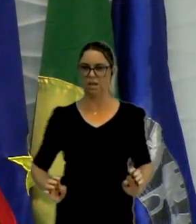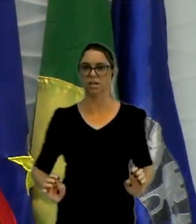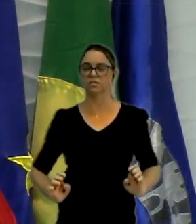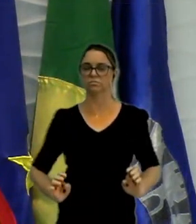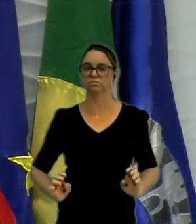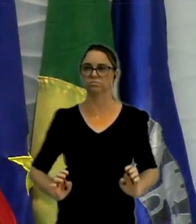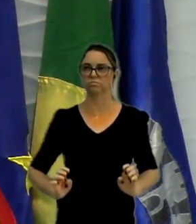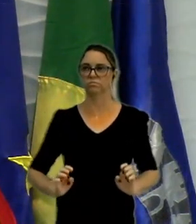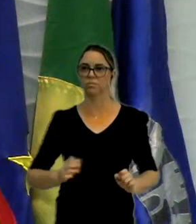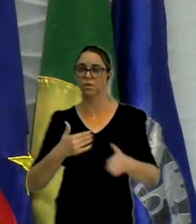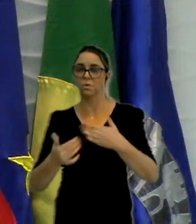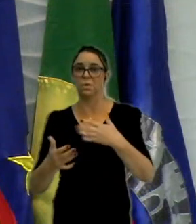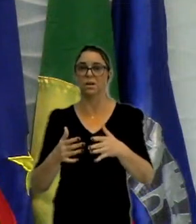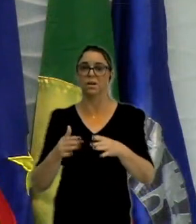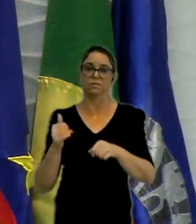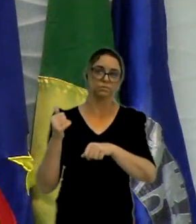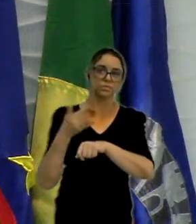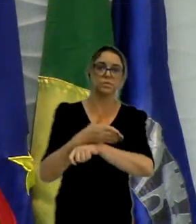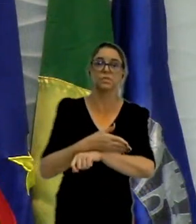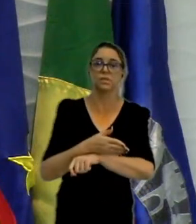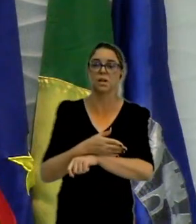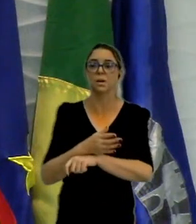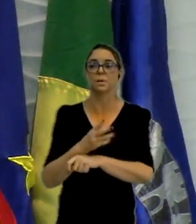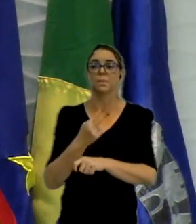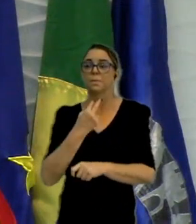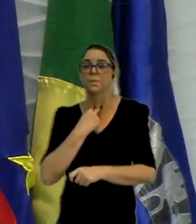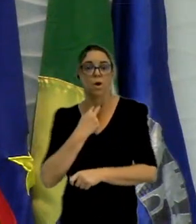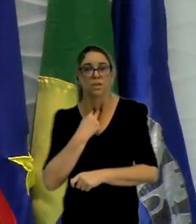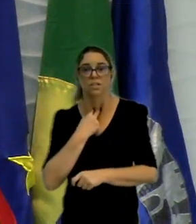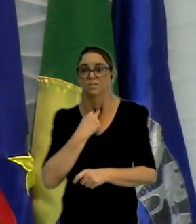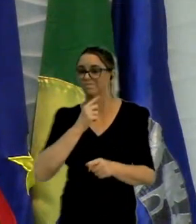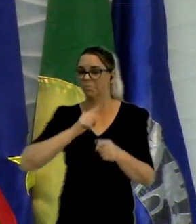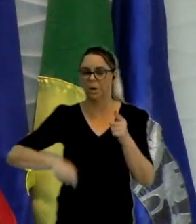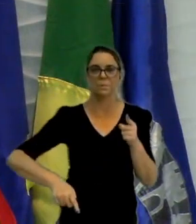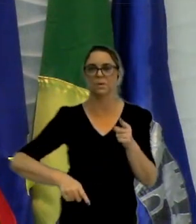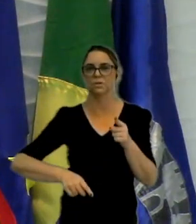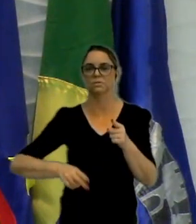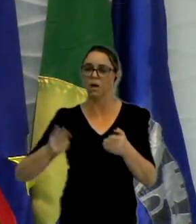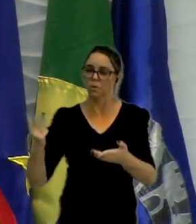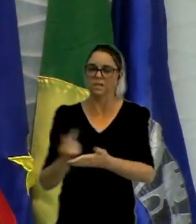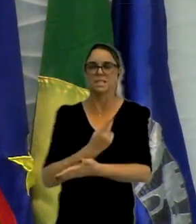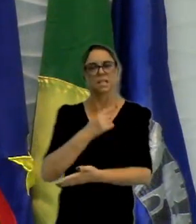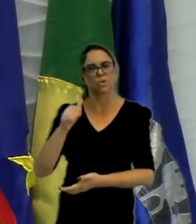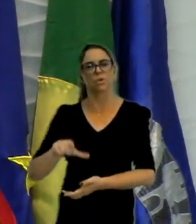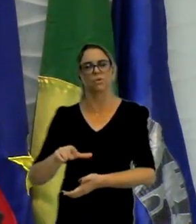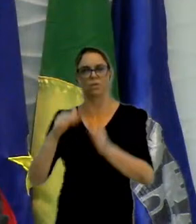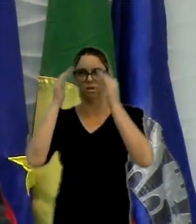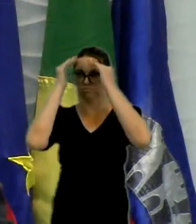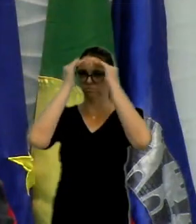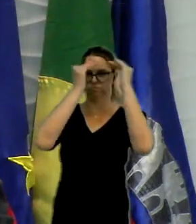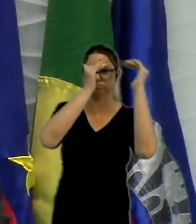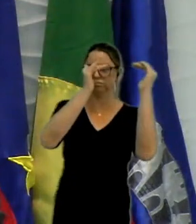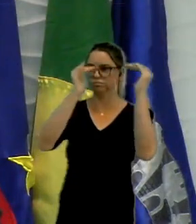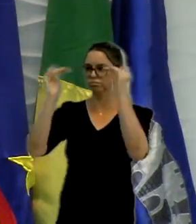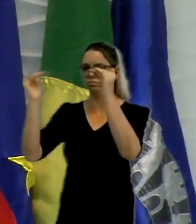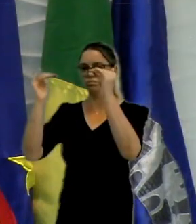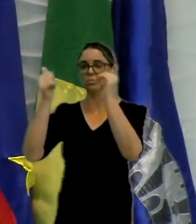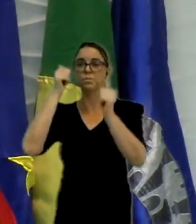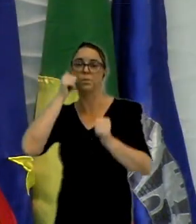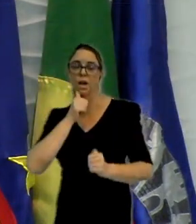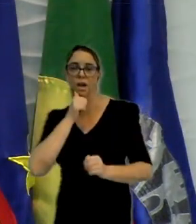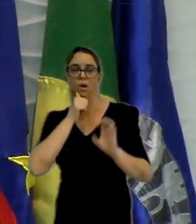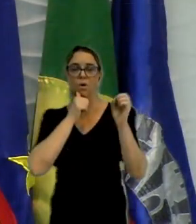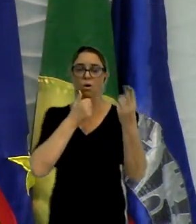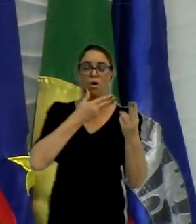e onde tiver que entrar, porque não podemos permitir que isso aconteça. Temos que respeitar os colegas e as colegas vereadores,